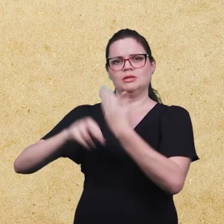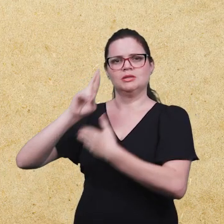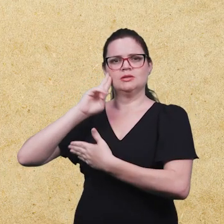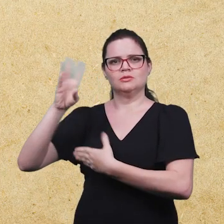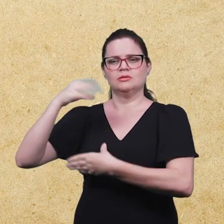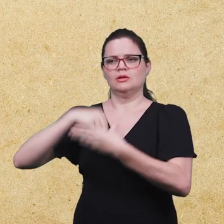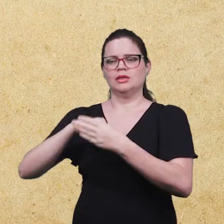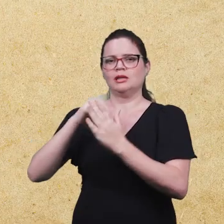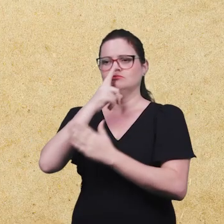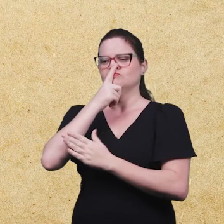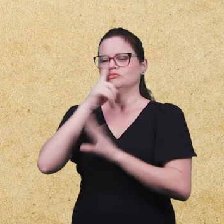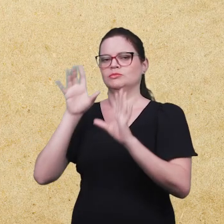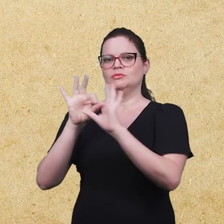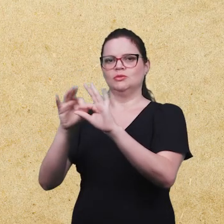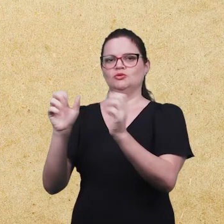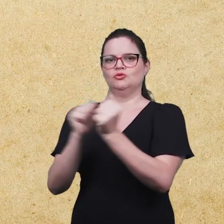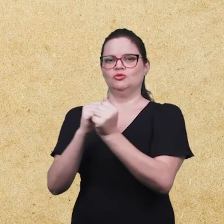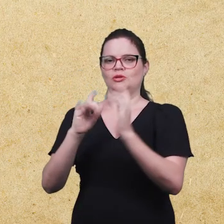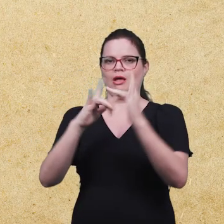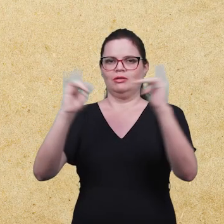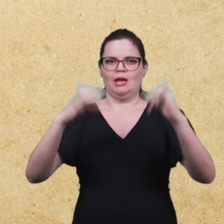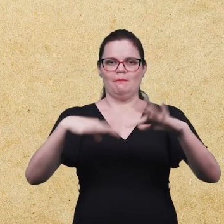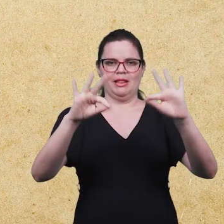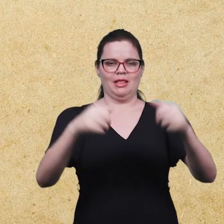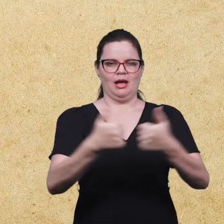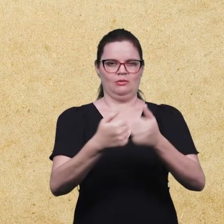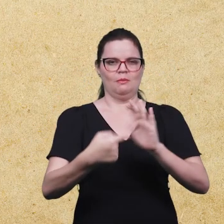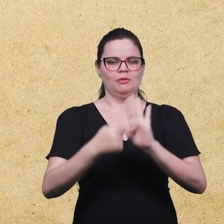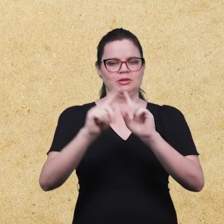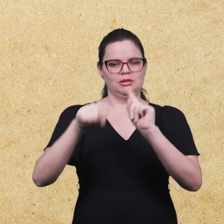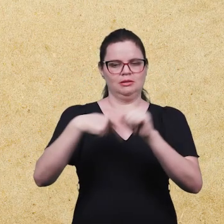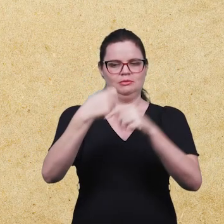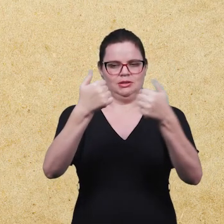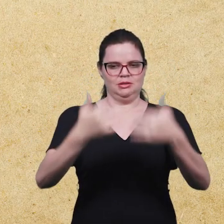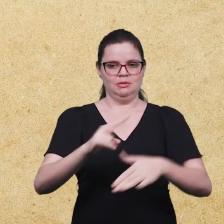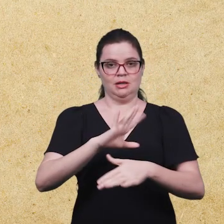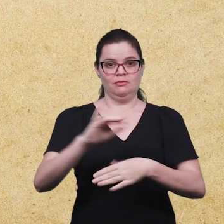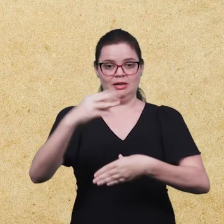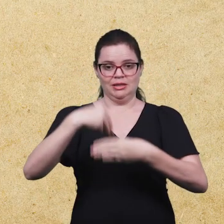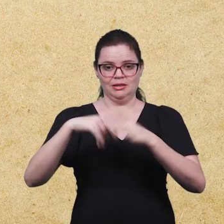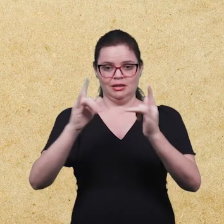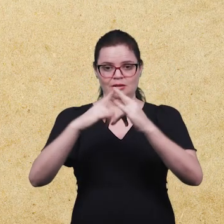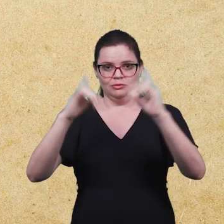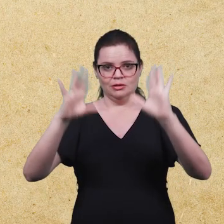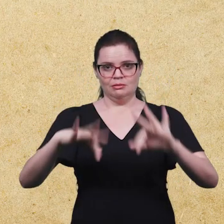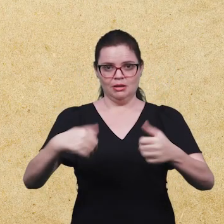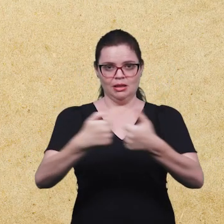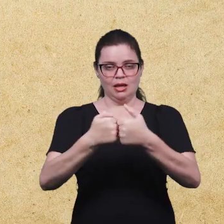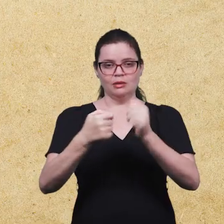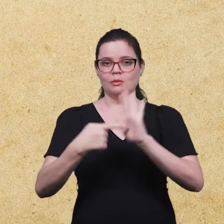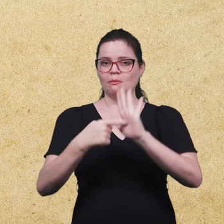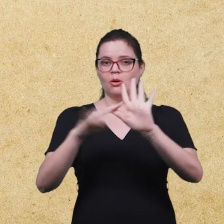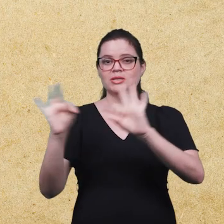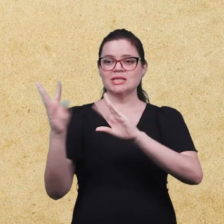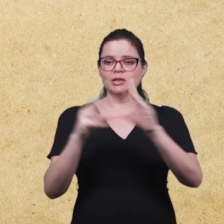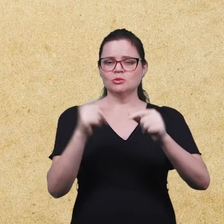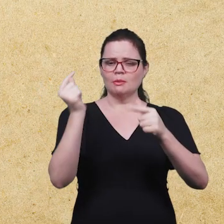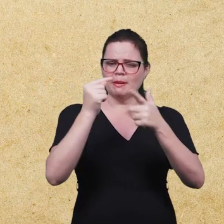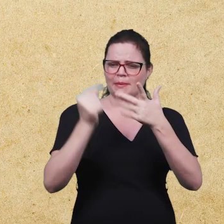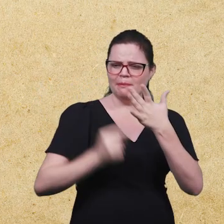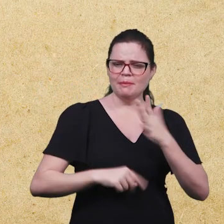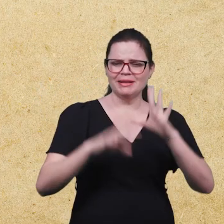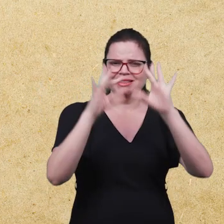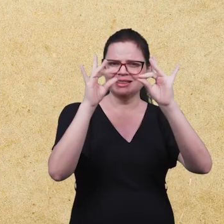seu tabernáculo. O tabernáculo é uma outra coisa que vamos falar mais adiante. Tudo no tabernáculo fala do Senhor Jesus. Todas as